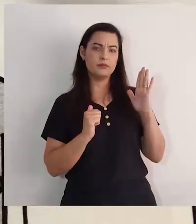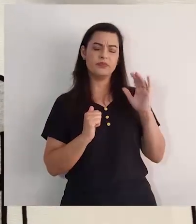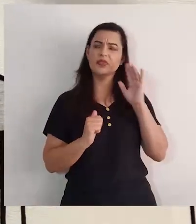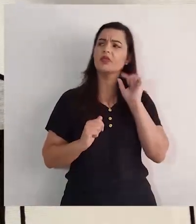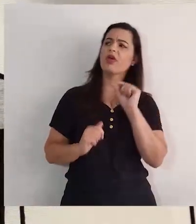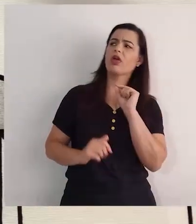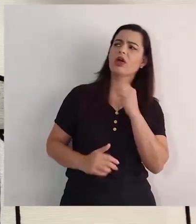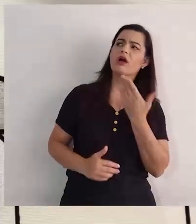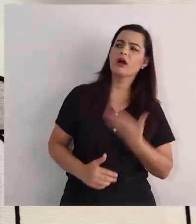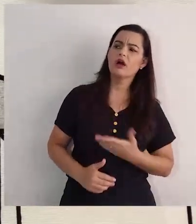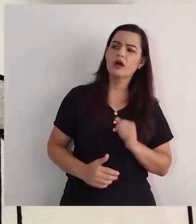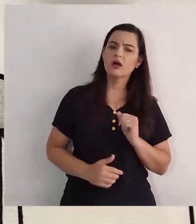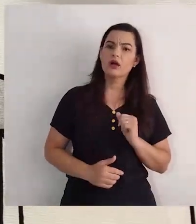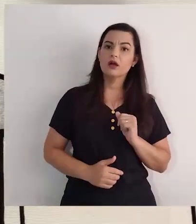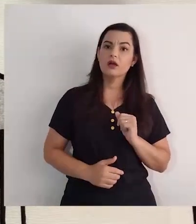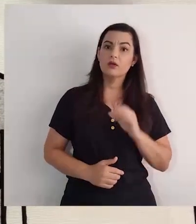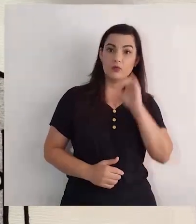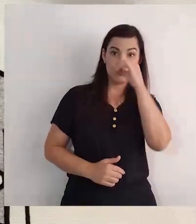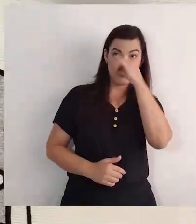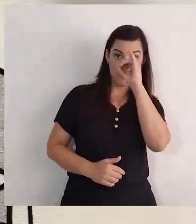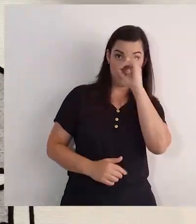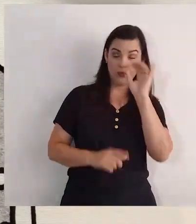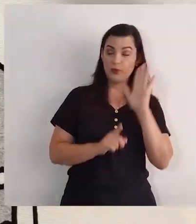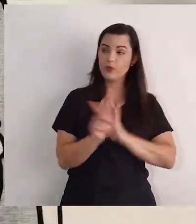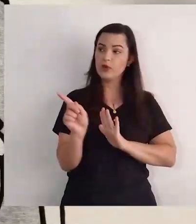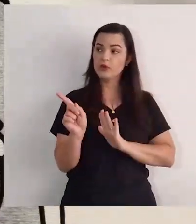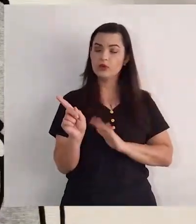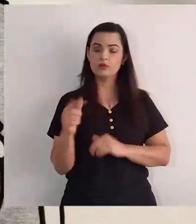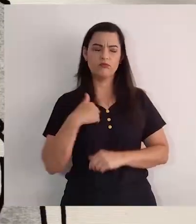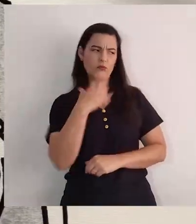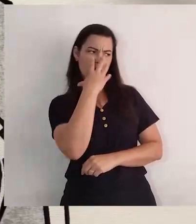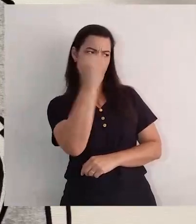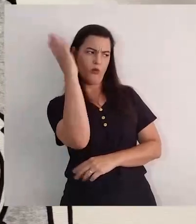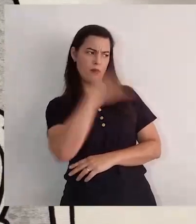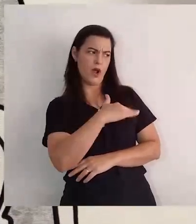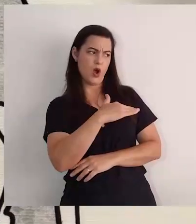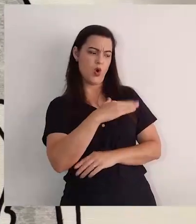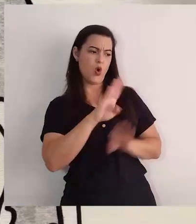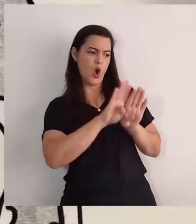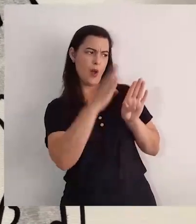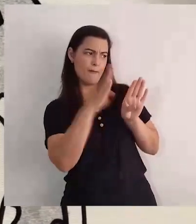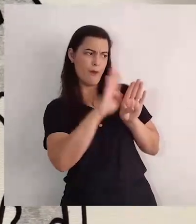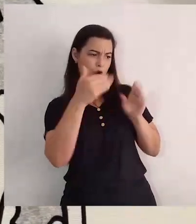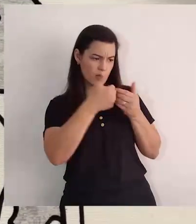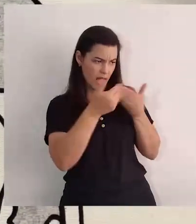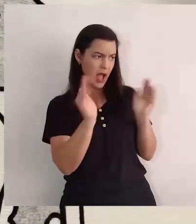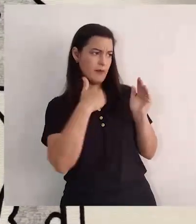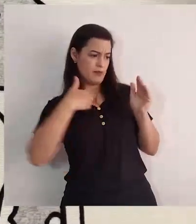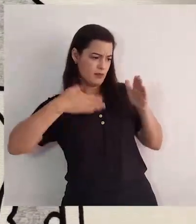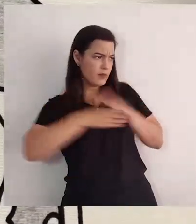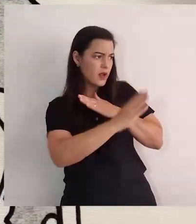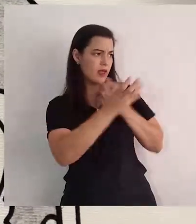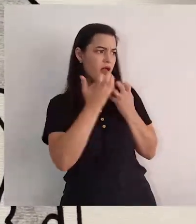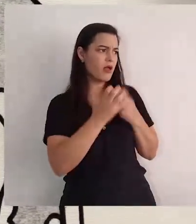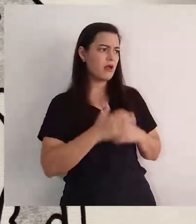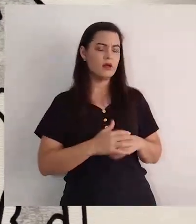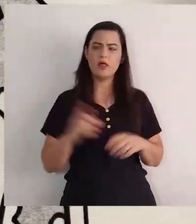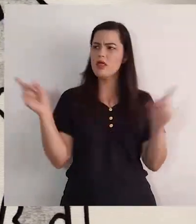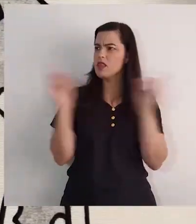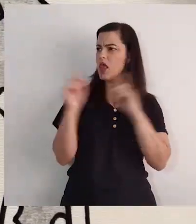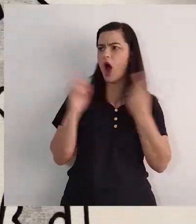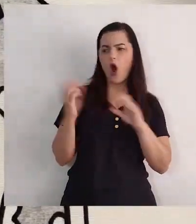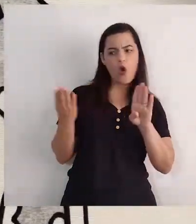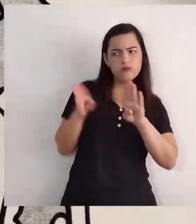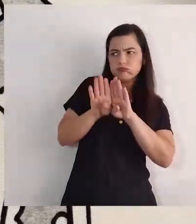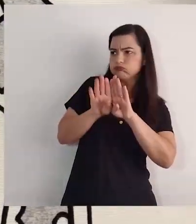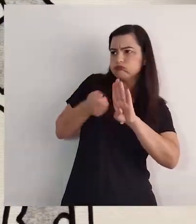Quem é? Perguntou o porquinho. É o lobo mau. Abra a porta que eu quero entrar. Não abro, não abro,